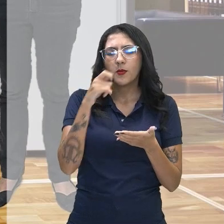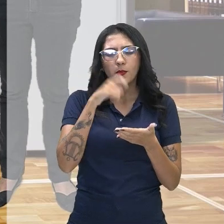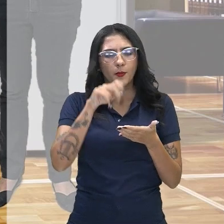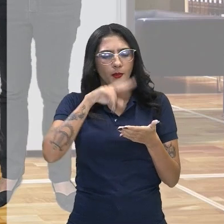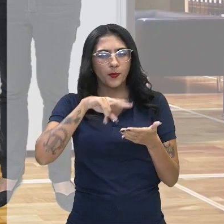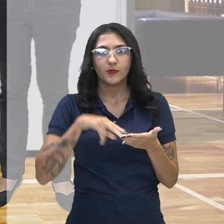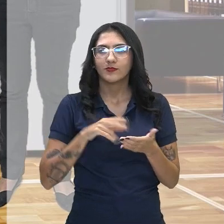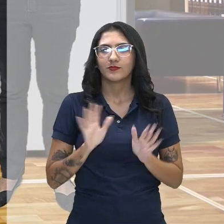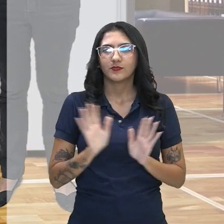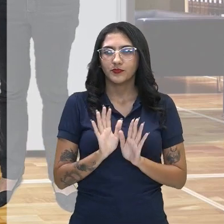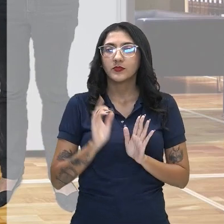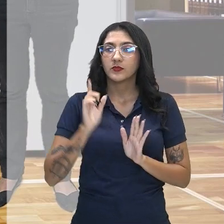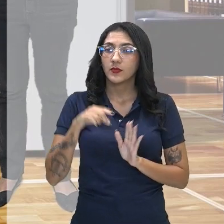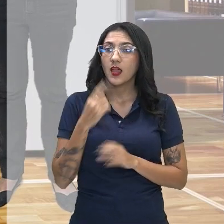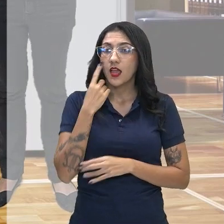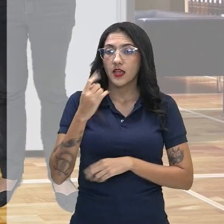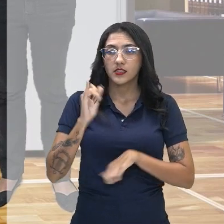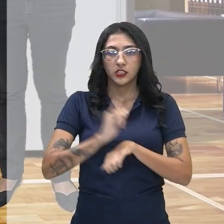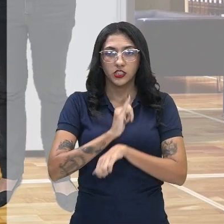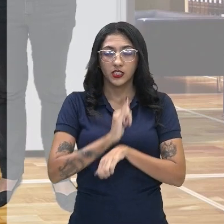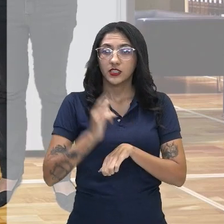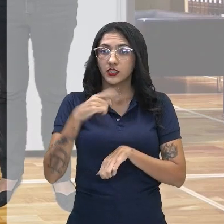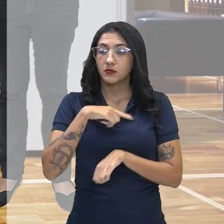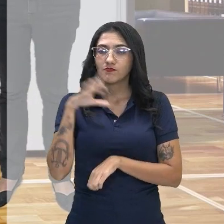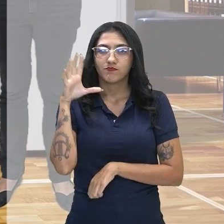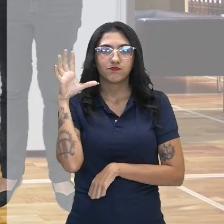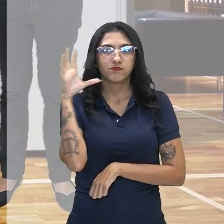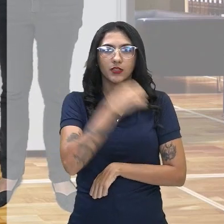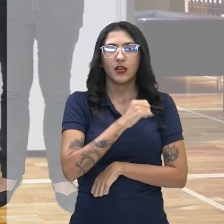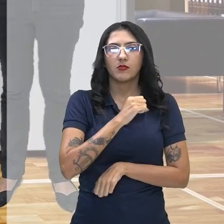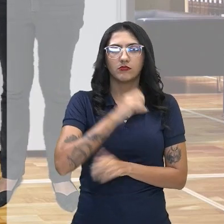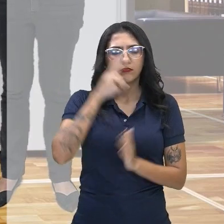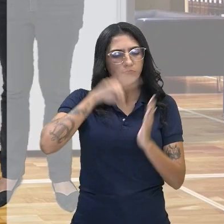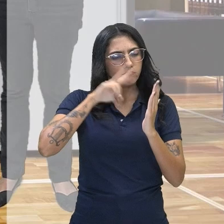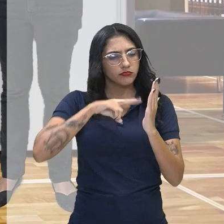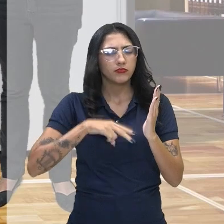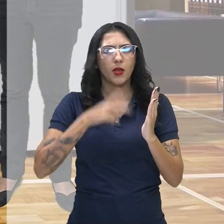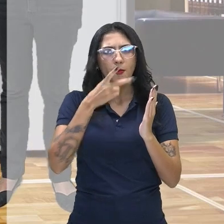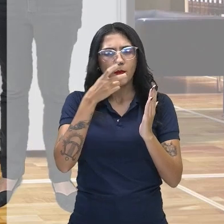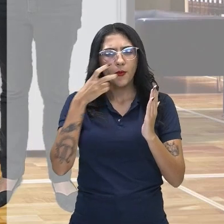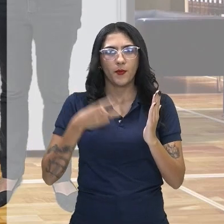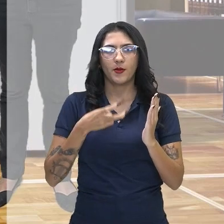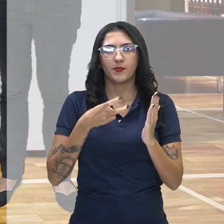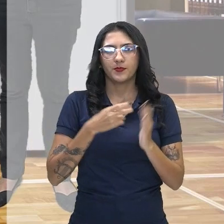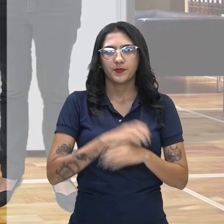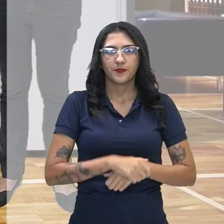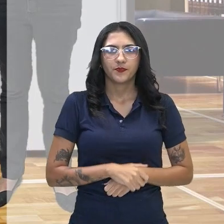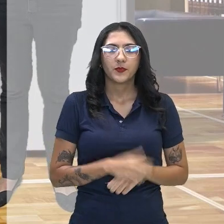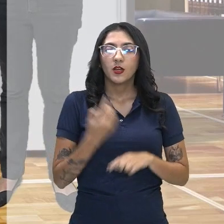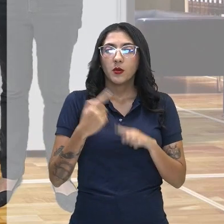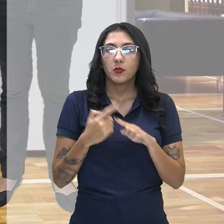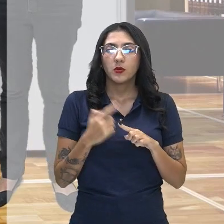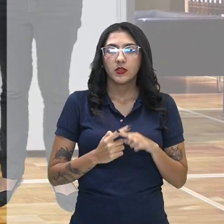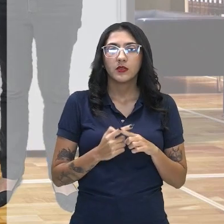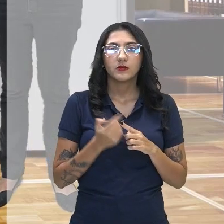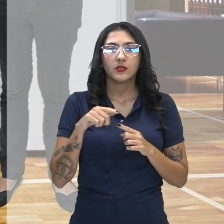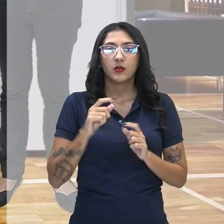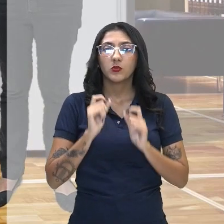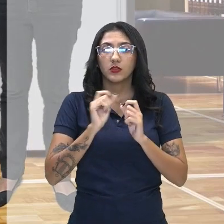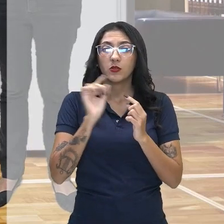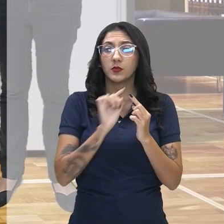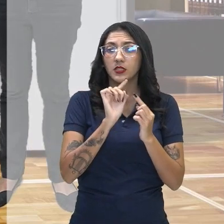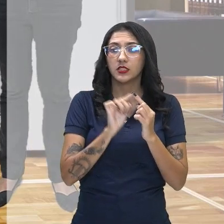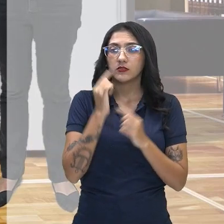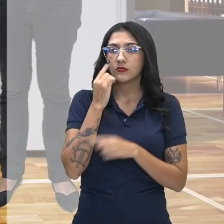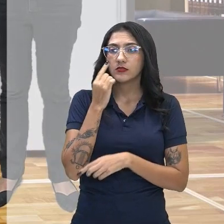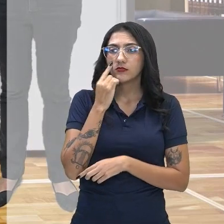Não. É uma leitura 3 a 4 vezes mais rápida que uma leitura normal. Por quê? Porque o meu objetivo está ali em cima,